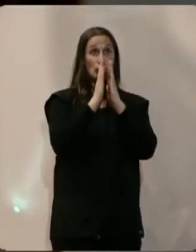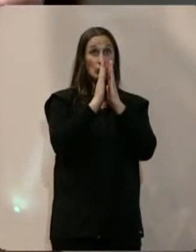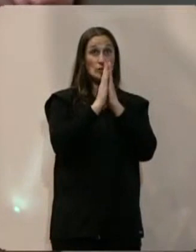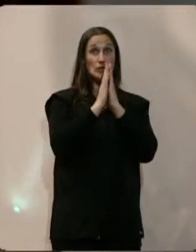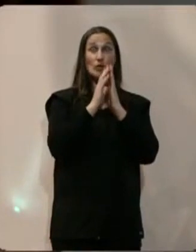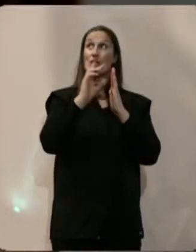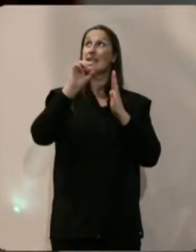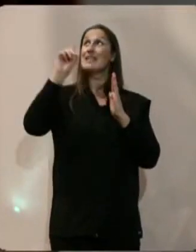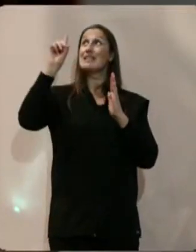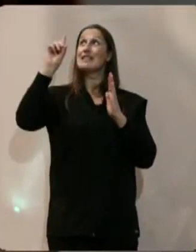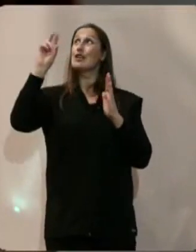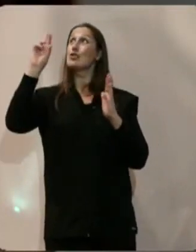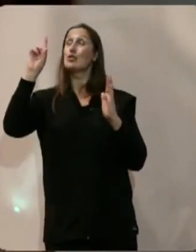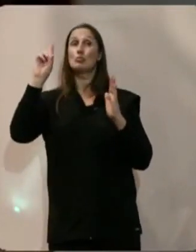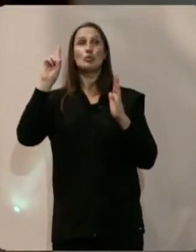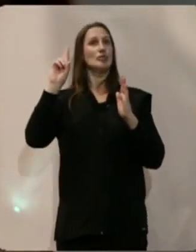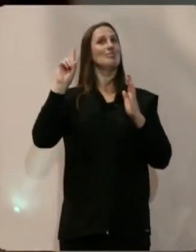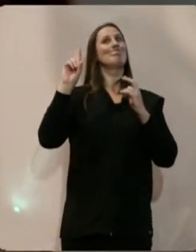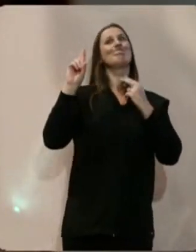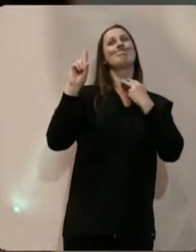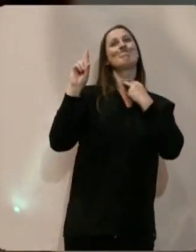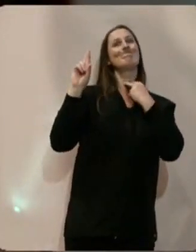não pode responder,